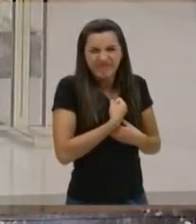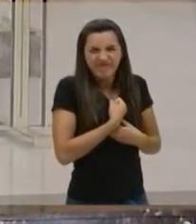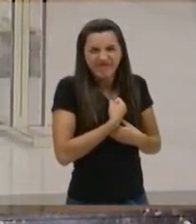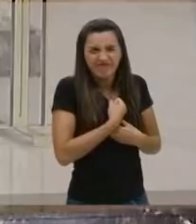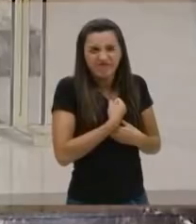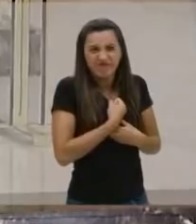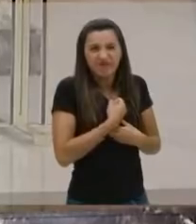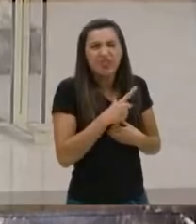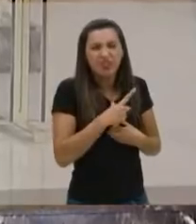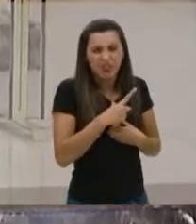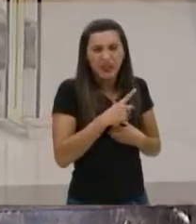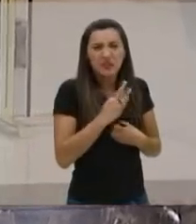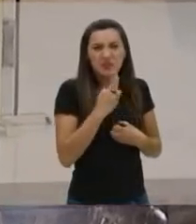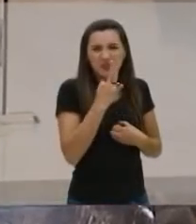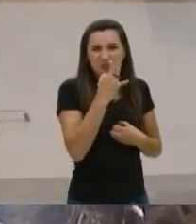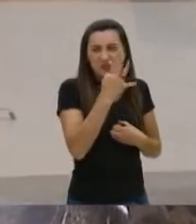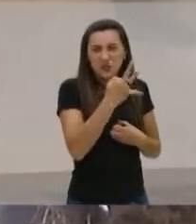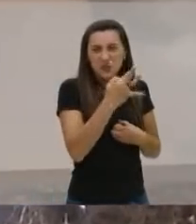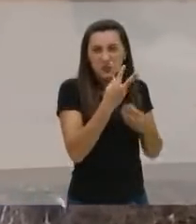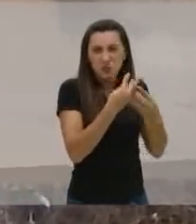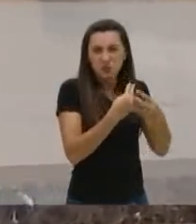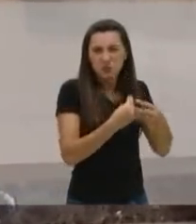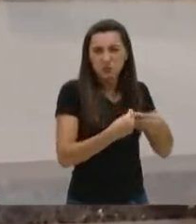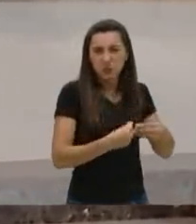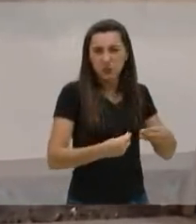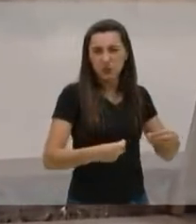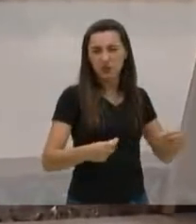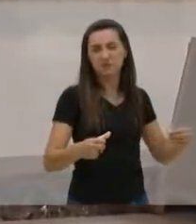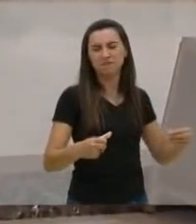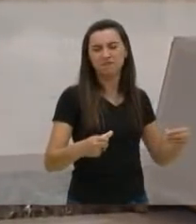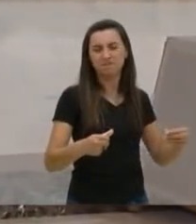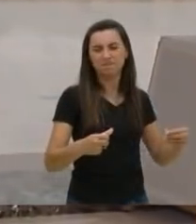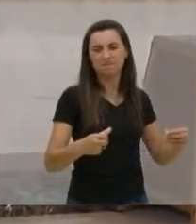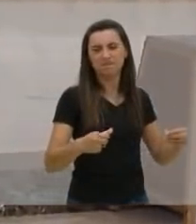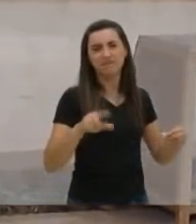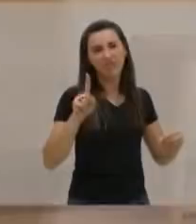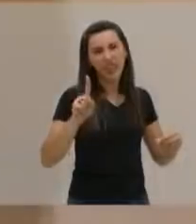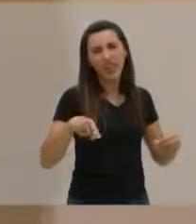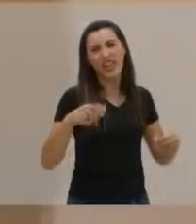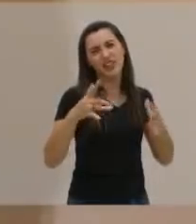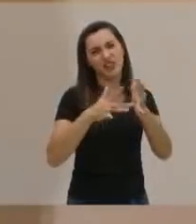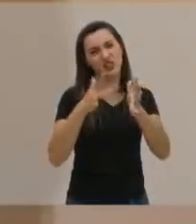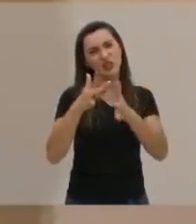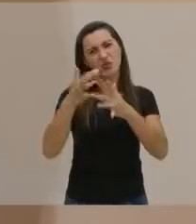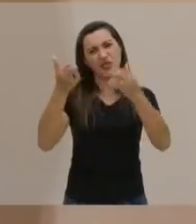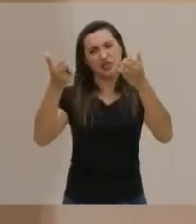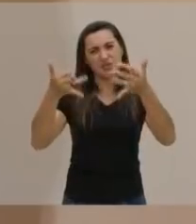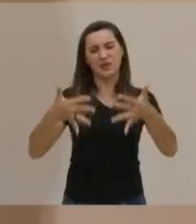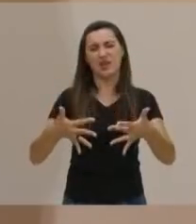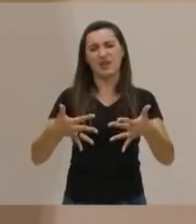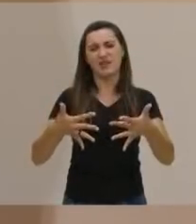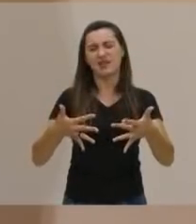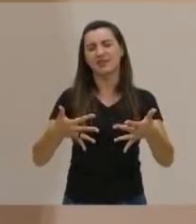certamente juntará bicho. É isso que o Senhor está dizendo. É chegada a